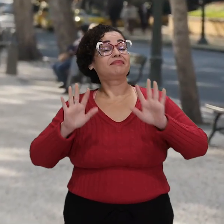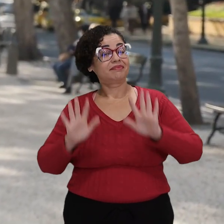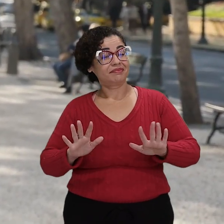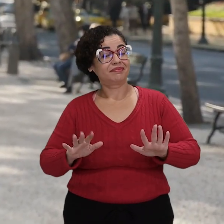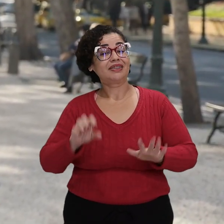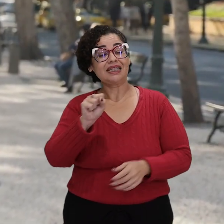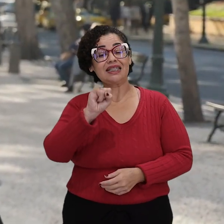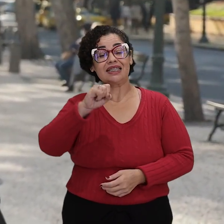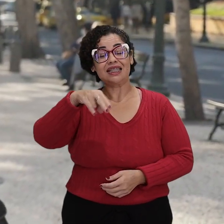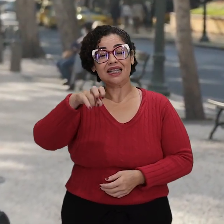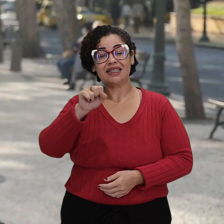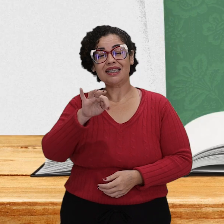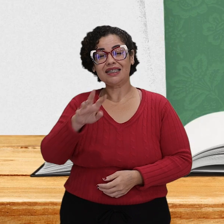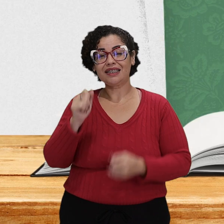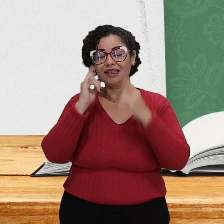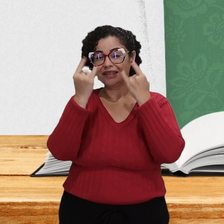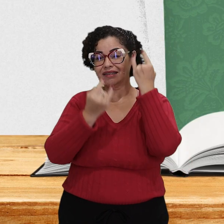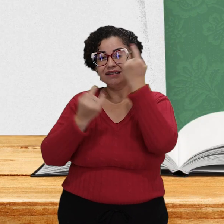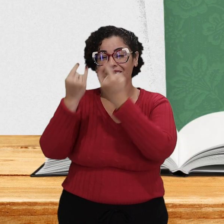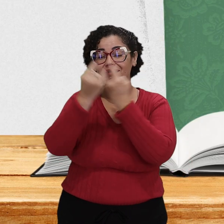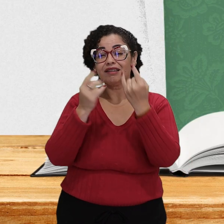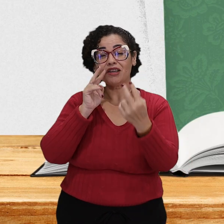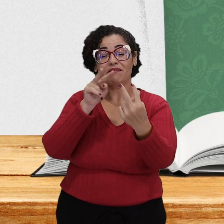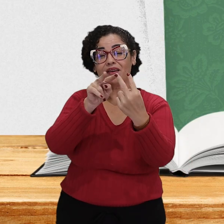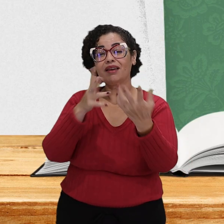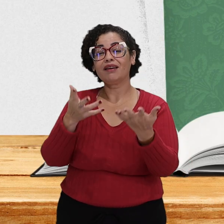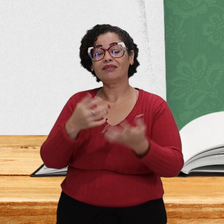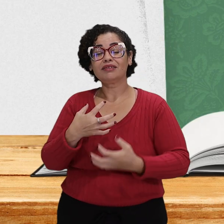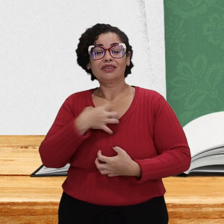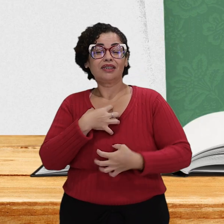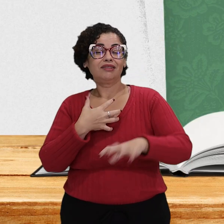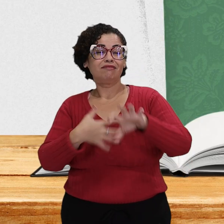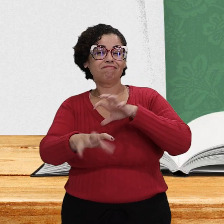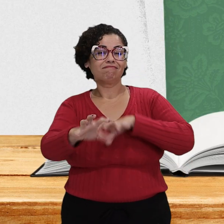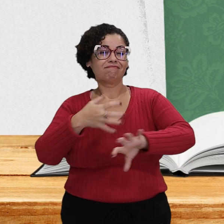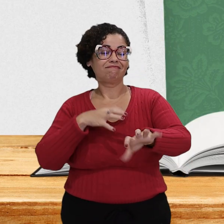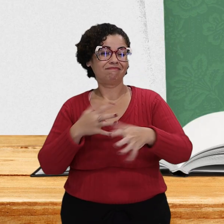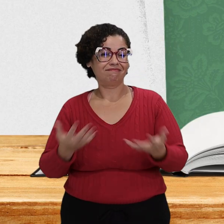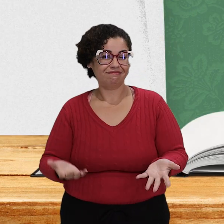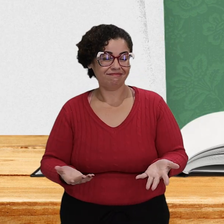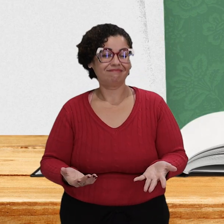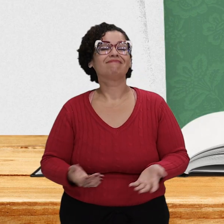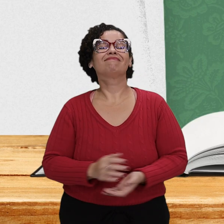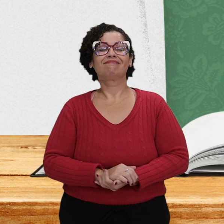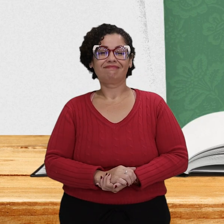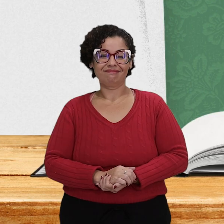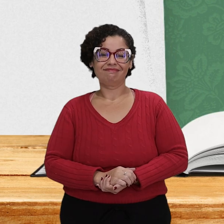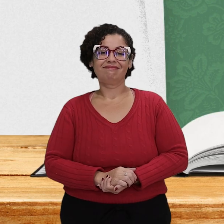caso, a sinestesia olhar doce mistura o que vemos com o que sentimos, ou